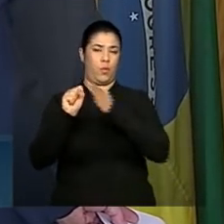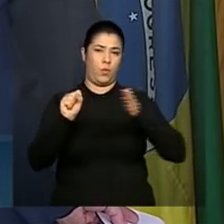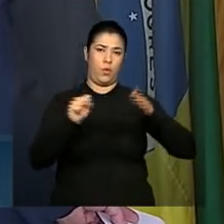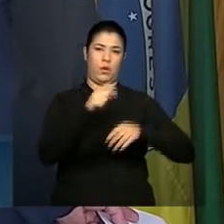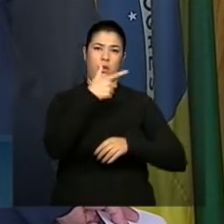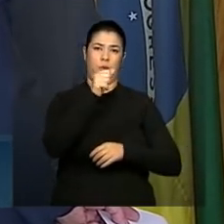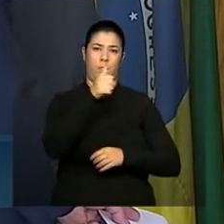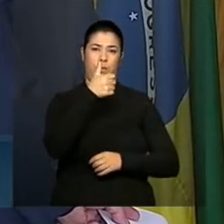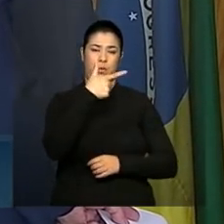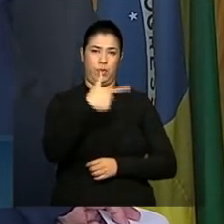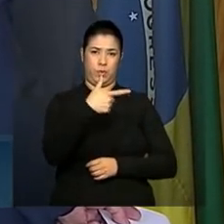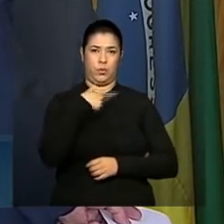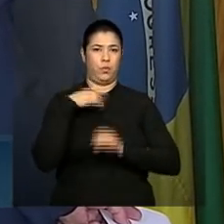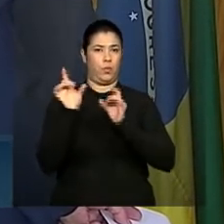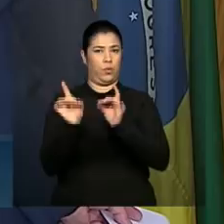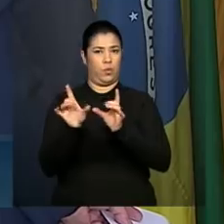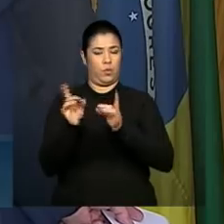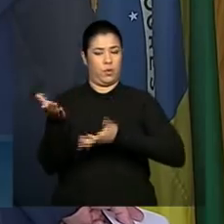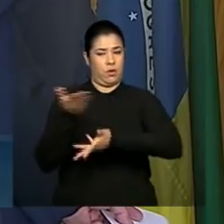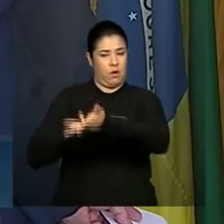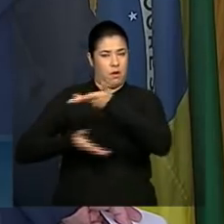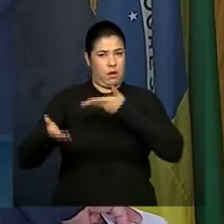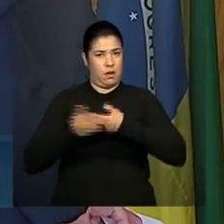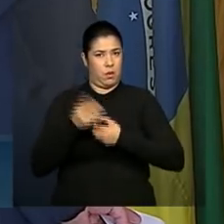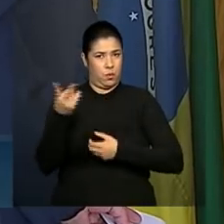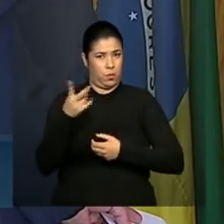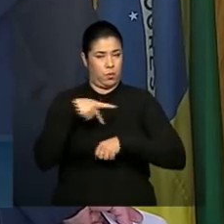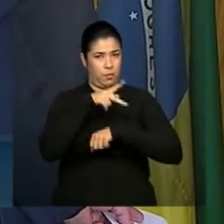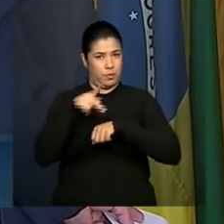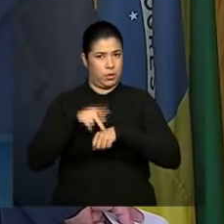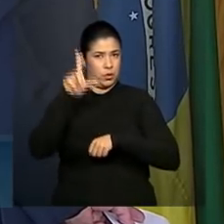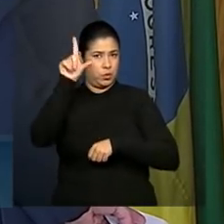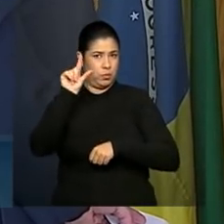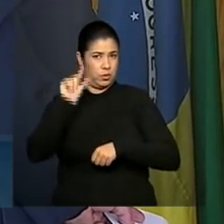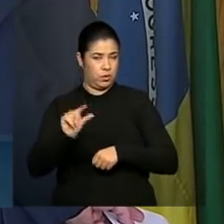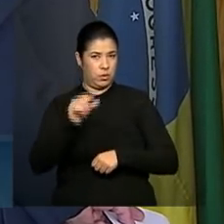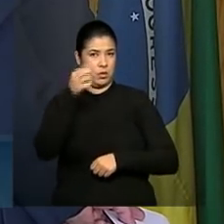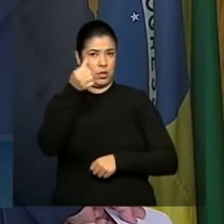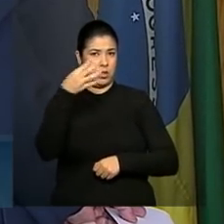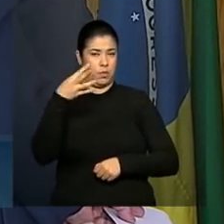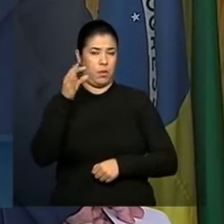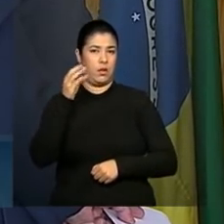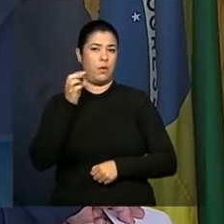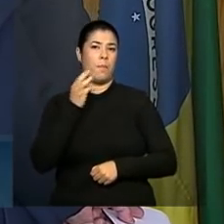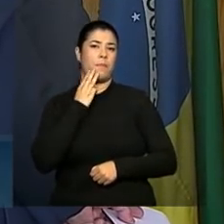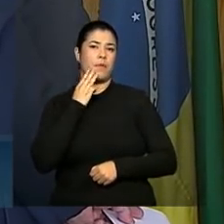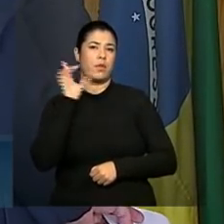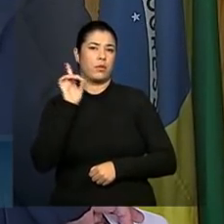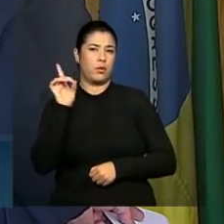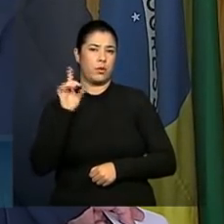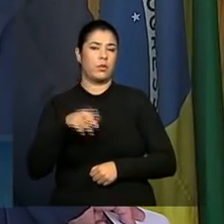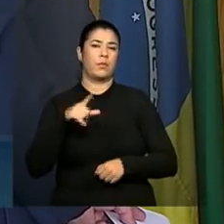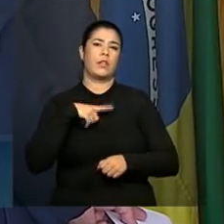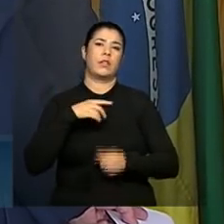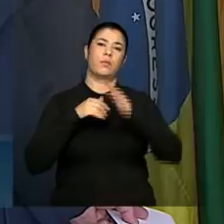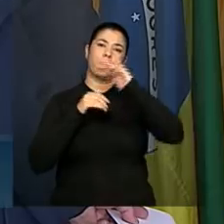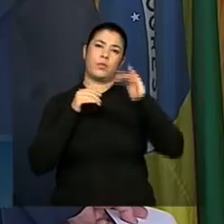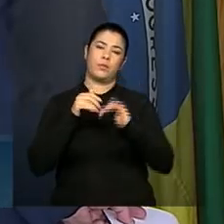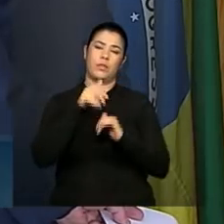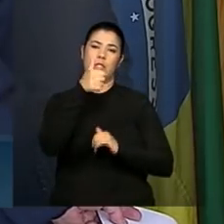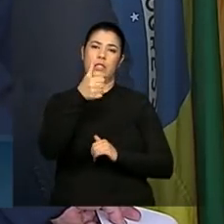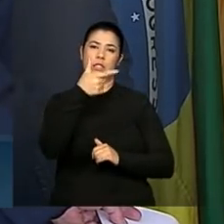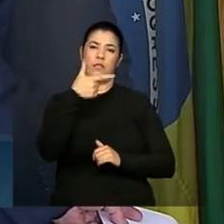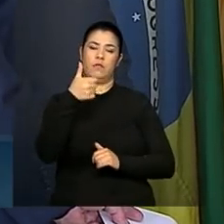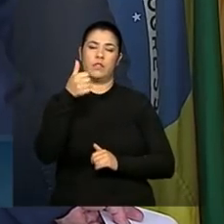2012, o comércio bilateral caiu de 184 milhões de dólares para 125 milhões